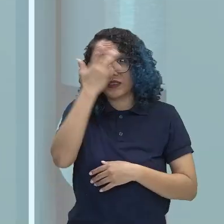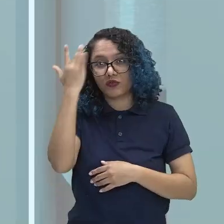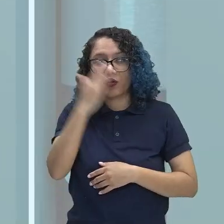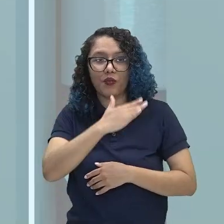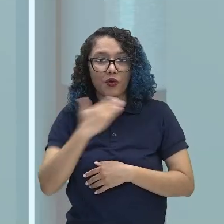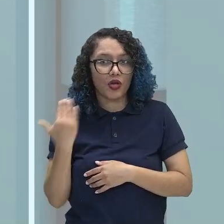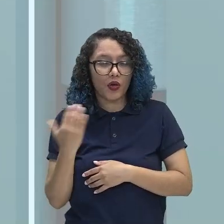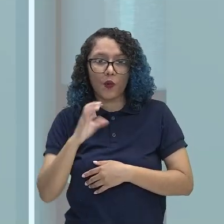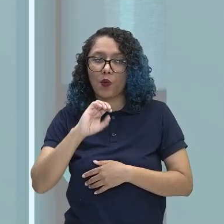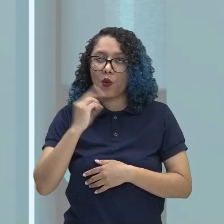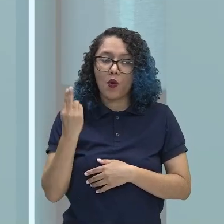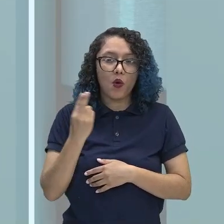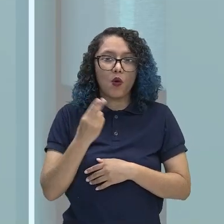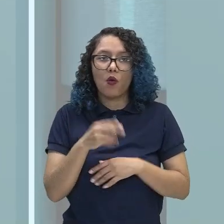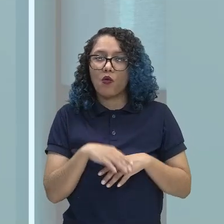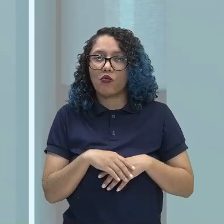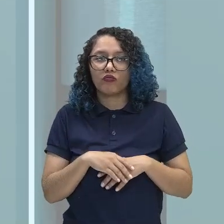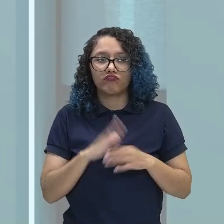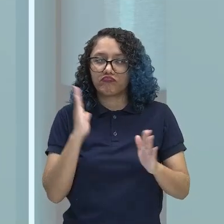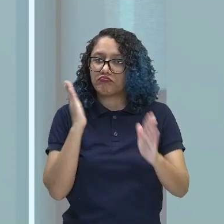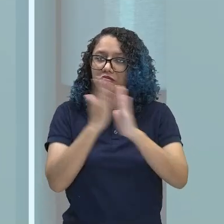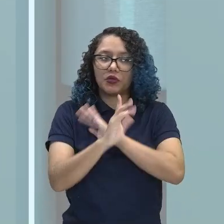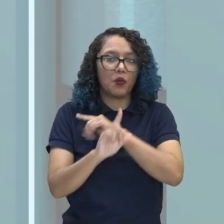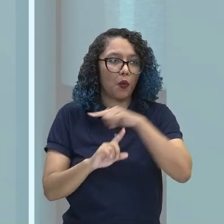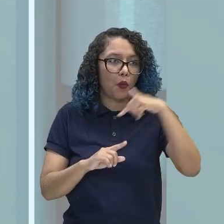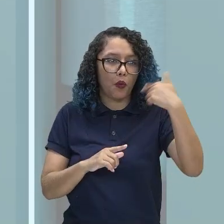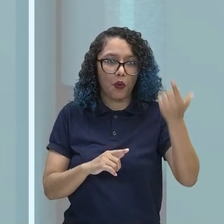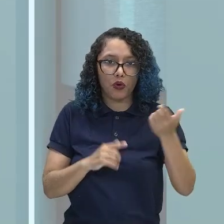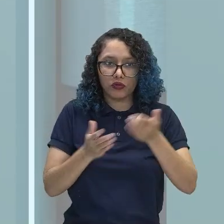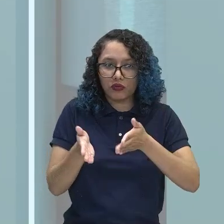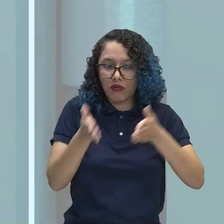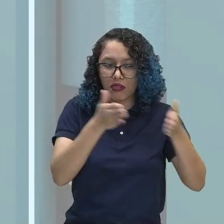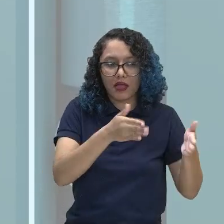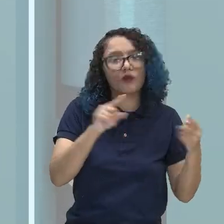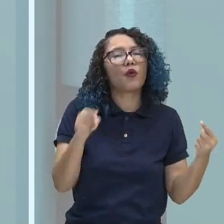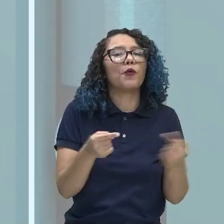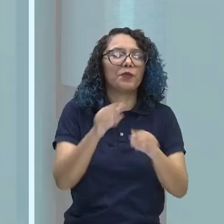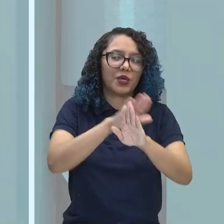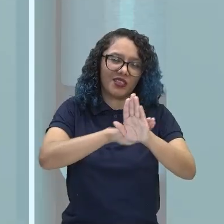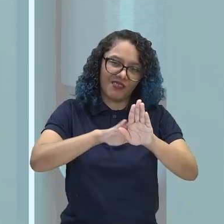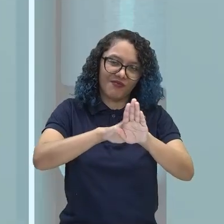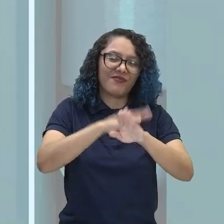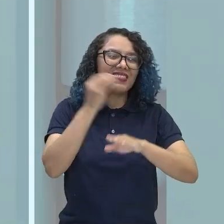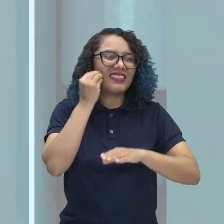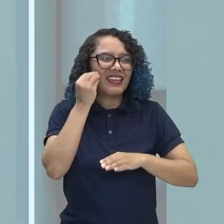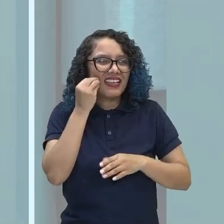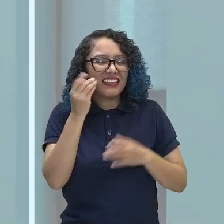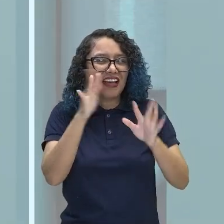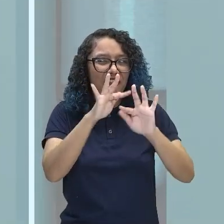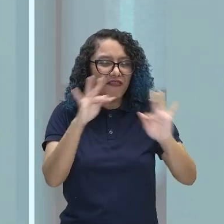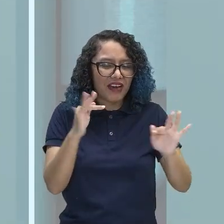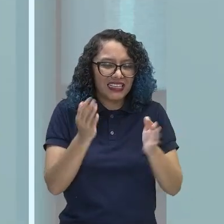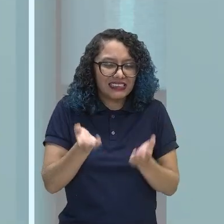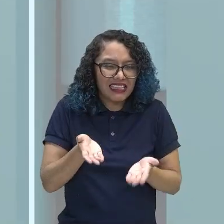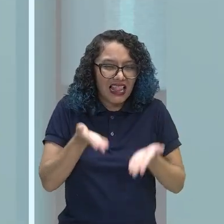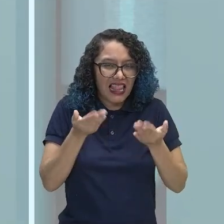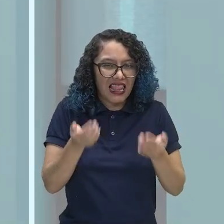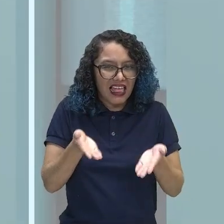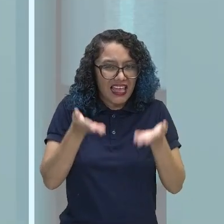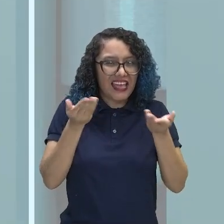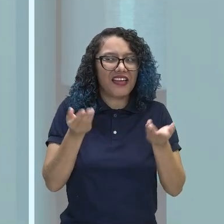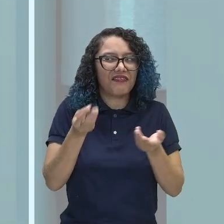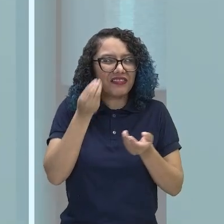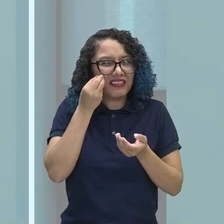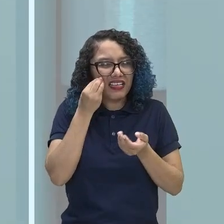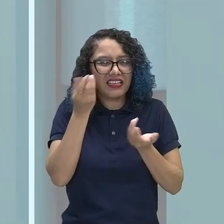partiu para o outro lado, né? Também é uma forma de eufemismo, né? De você tentar suavizar a morte, né?